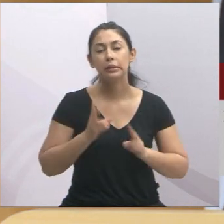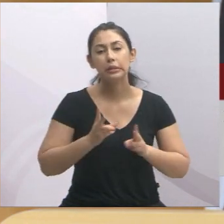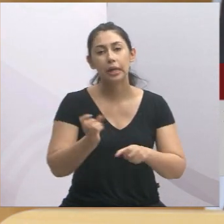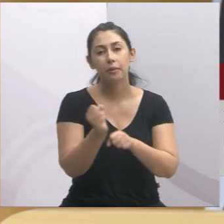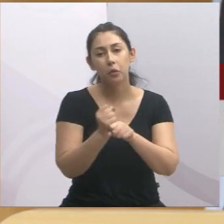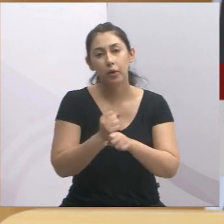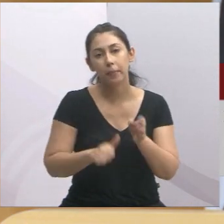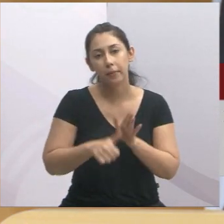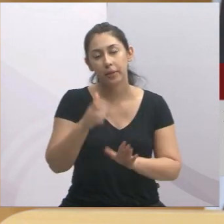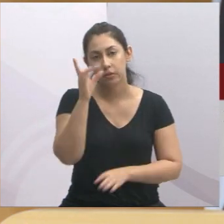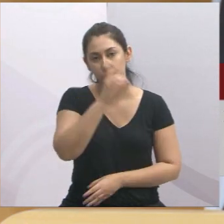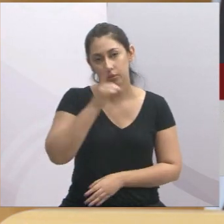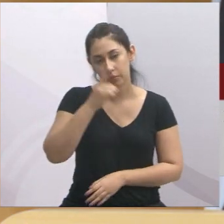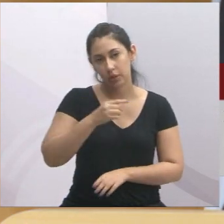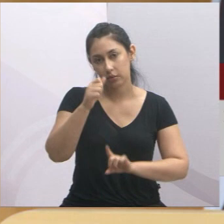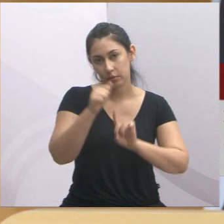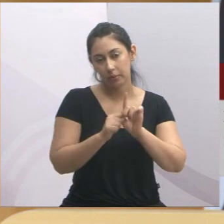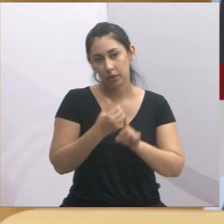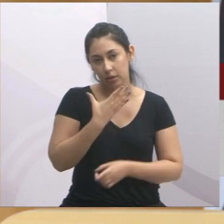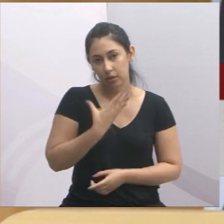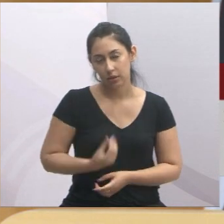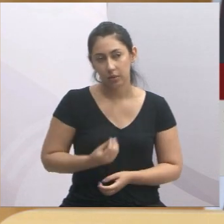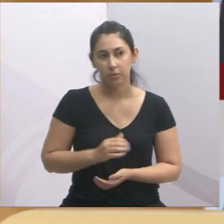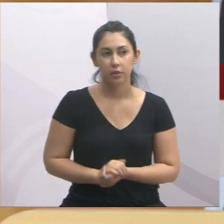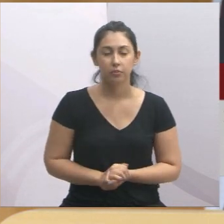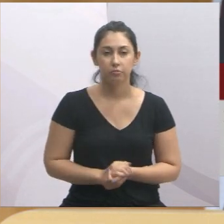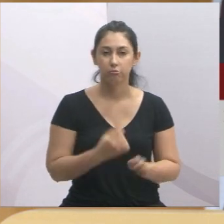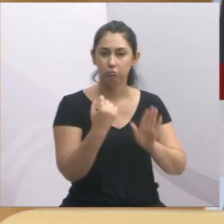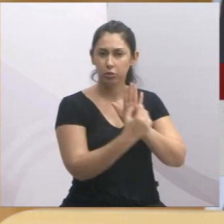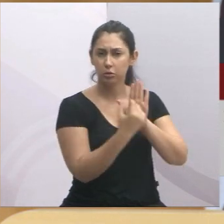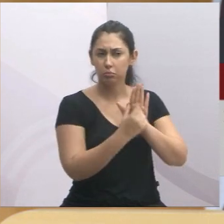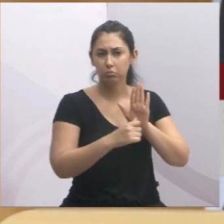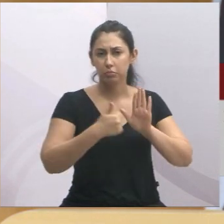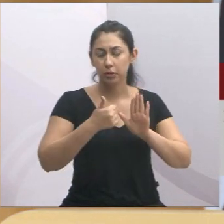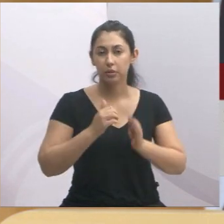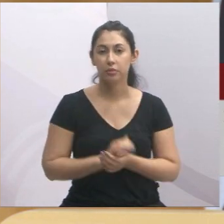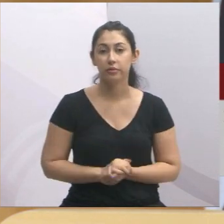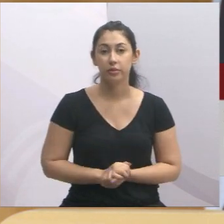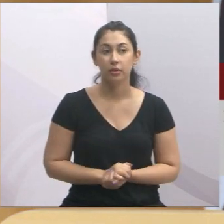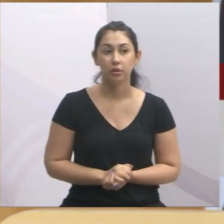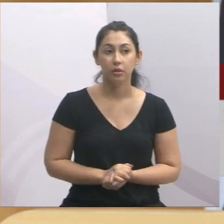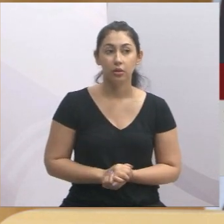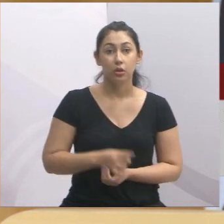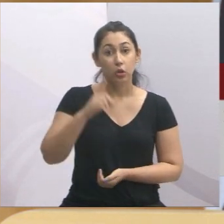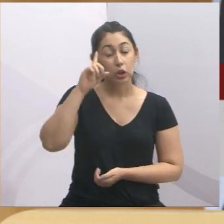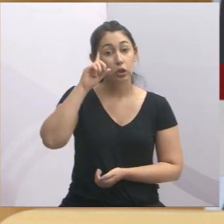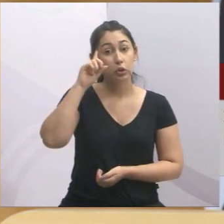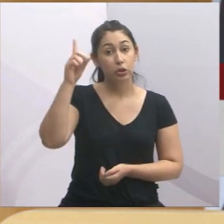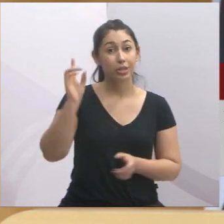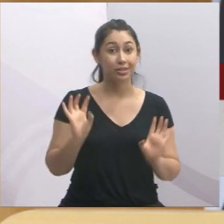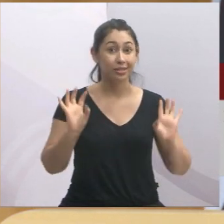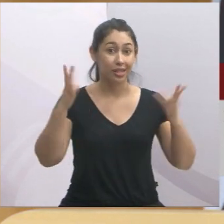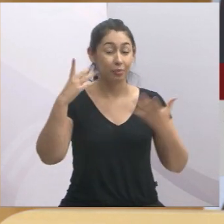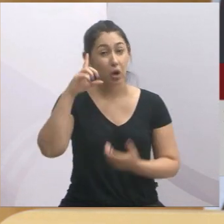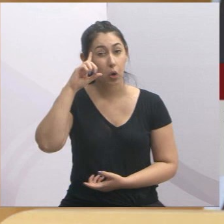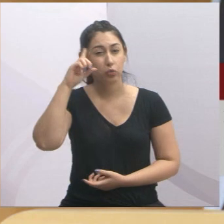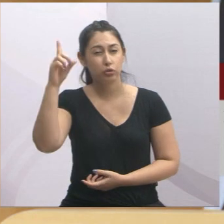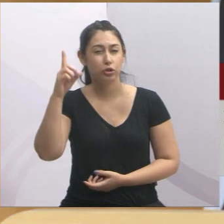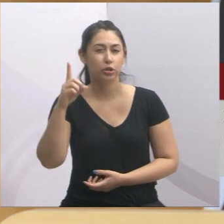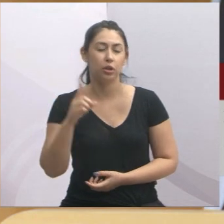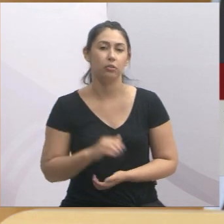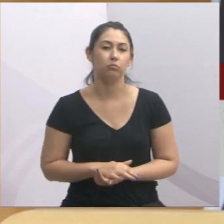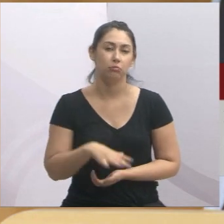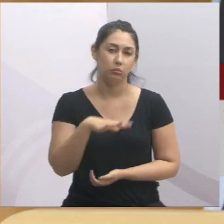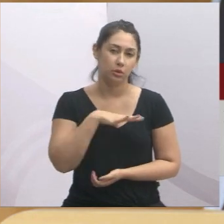no primeiro domingo do mês de dezembro. Parágrafo 1º, na data em que celebram o Dia Municipal da Assembleia de